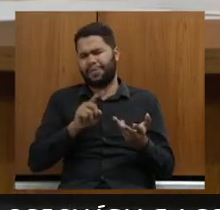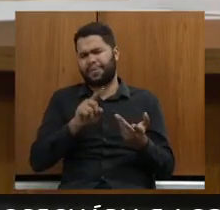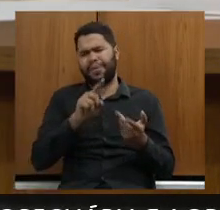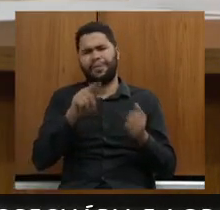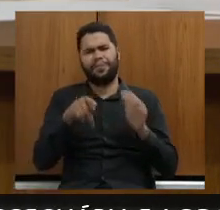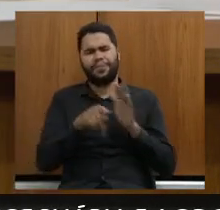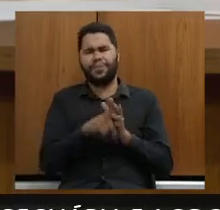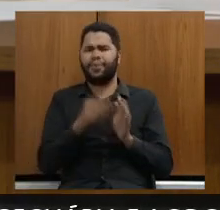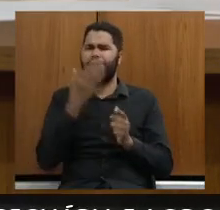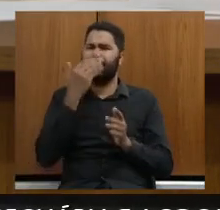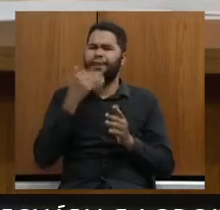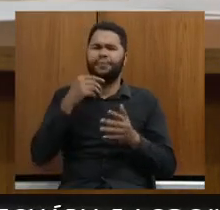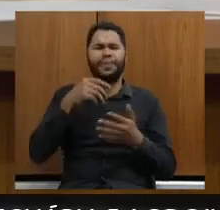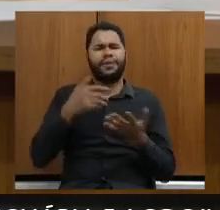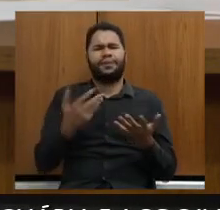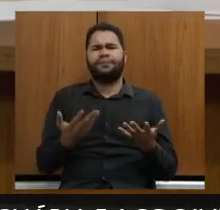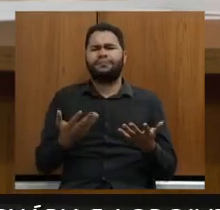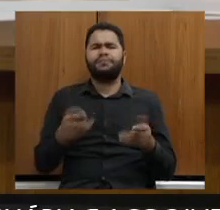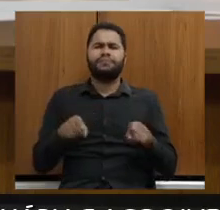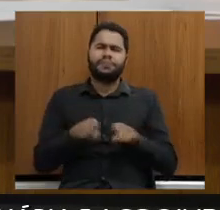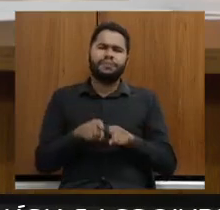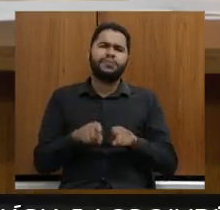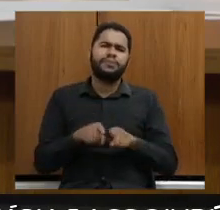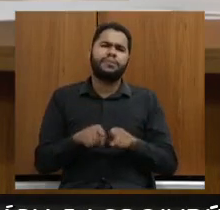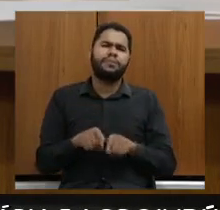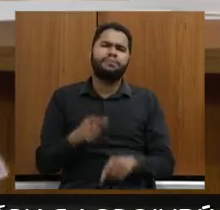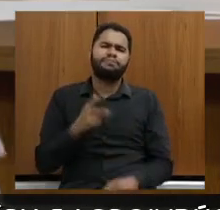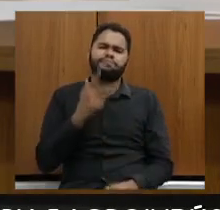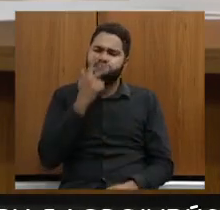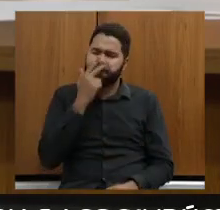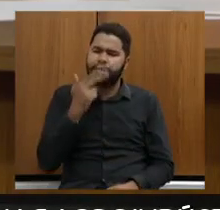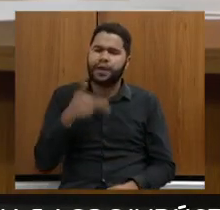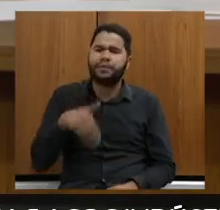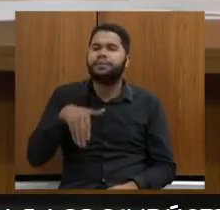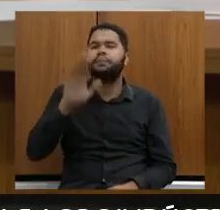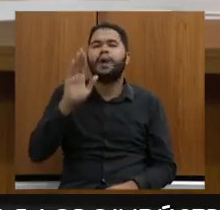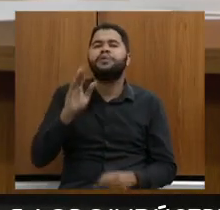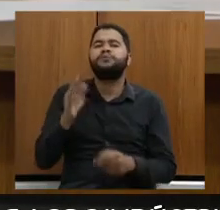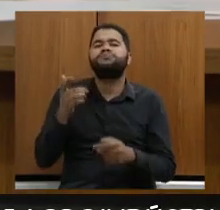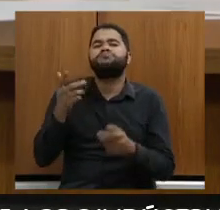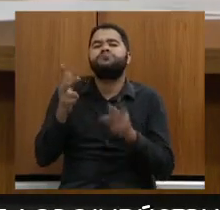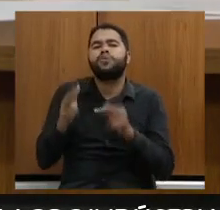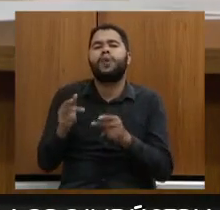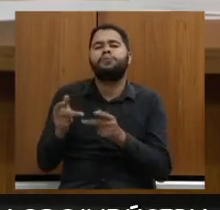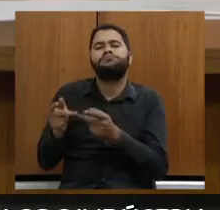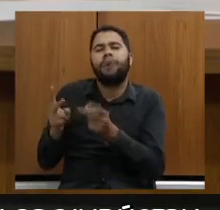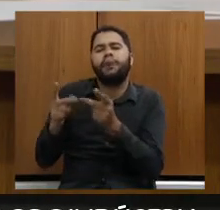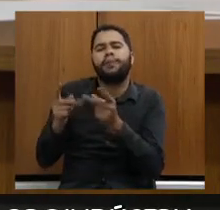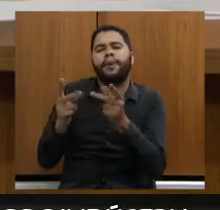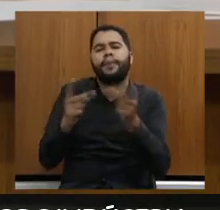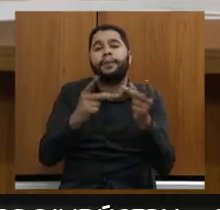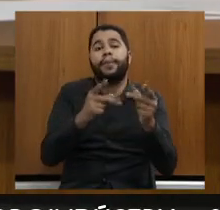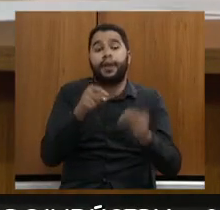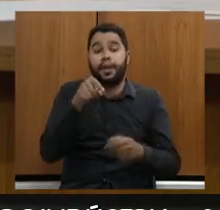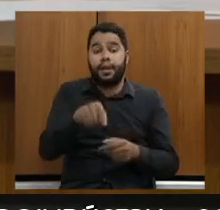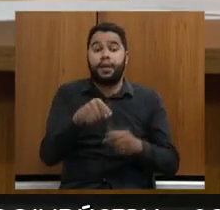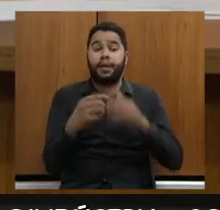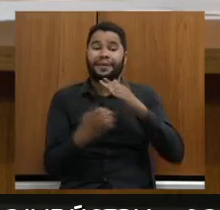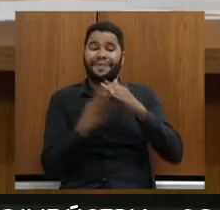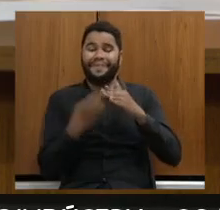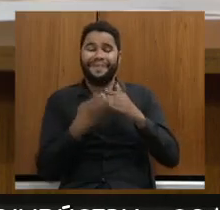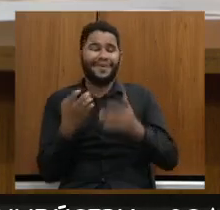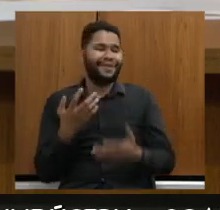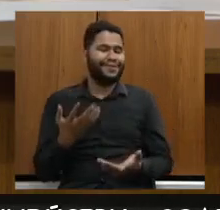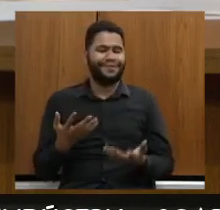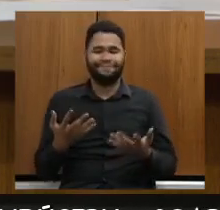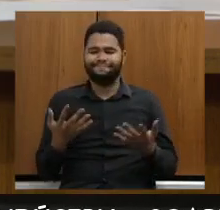risco de alimentos não é isso é passa a ser mais o mercado e a própria empresa e conte tá tem